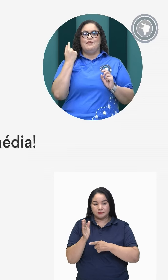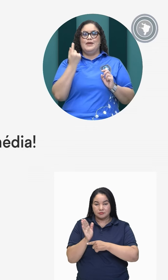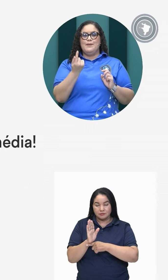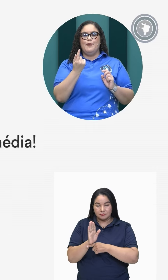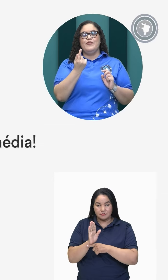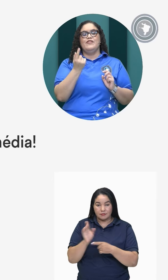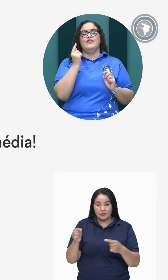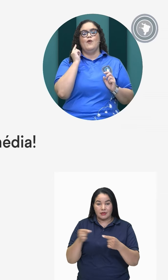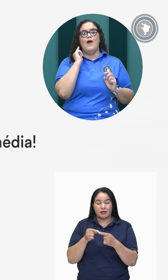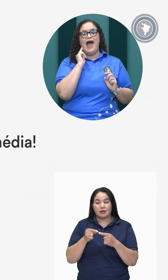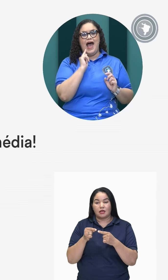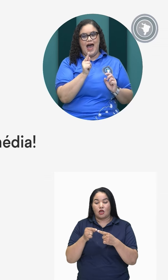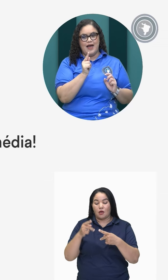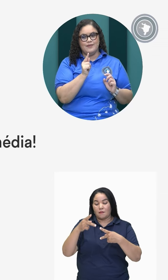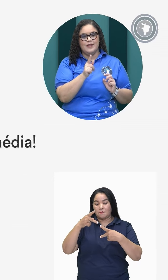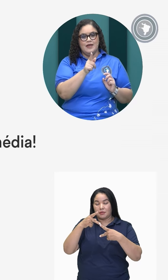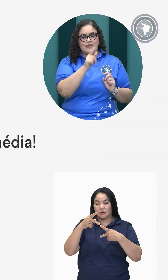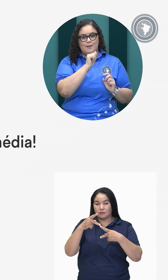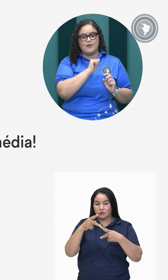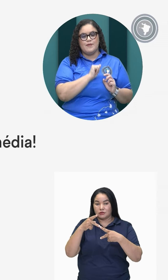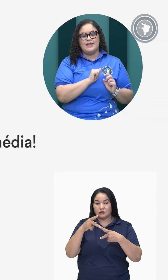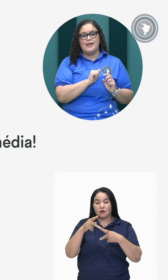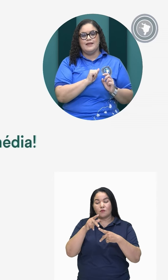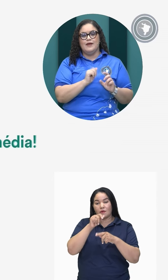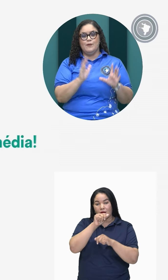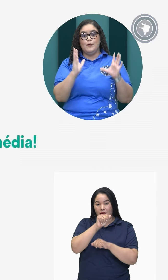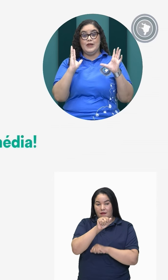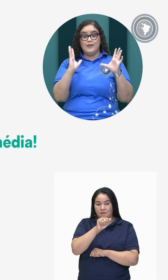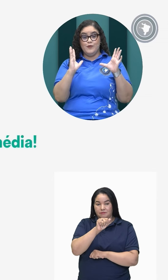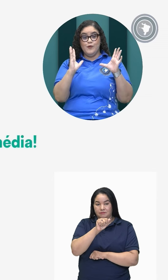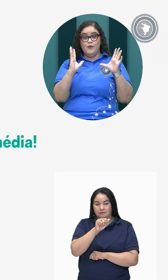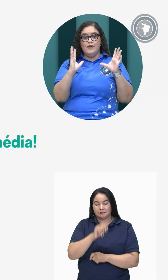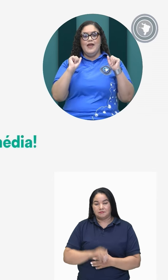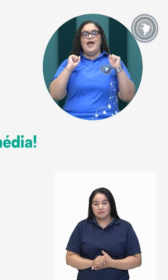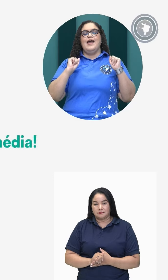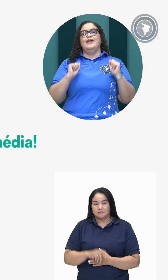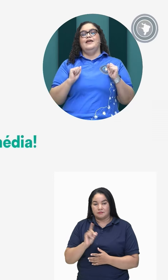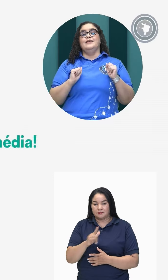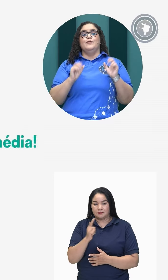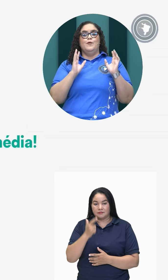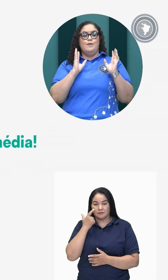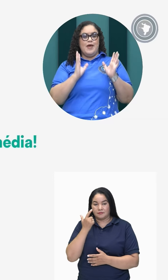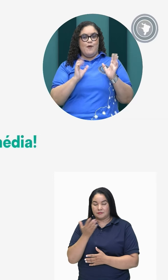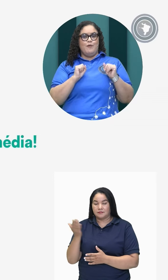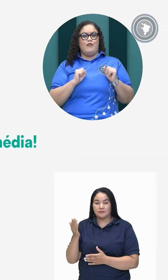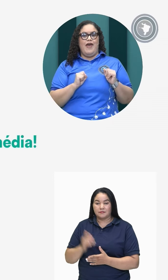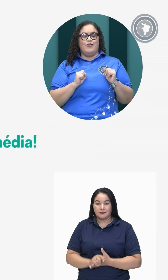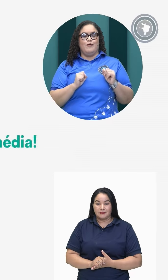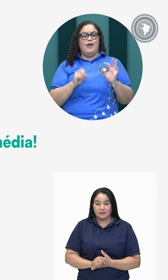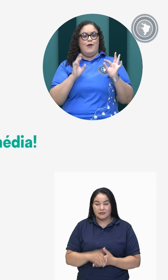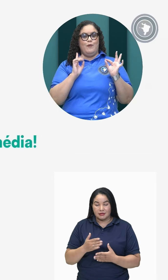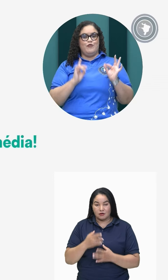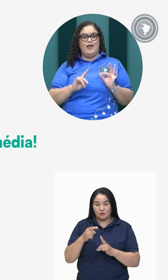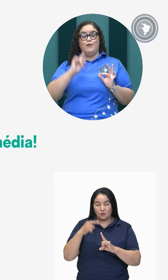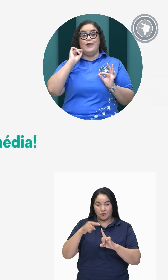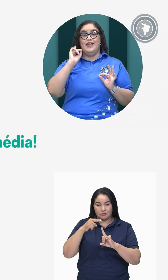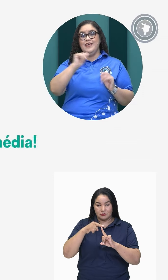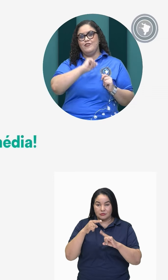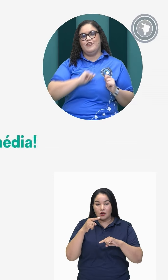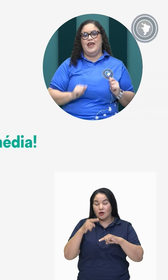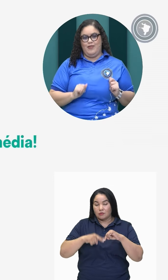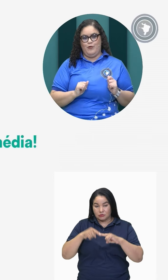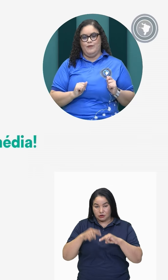pede essa preposição a. Na próxima tela, então, por isso é que o meu objeto é